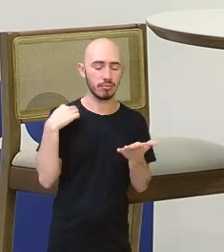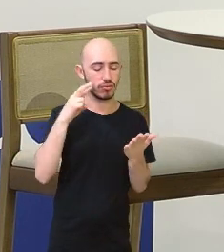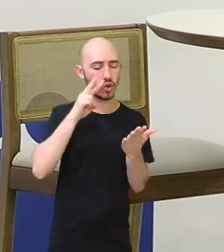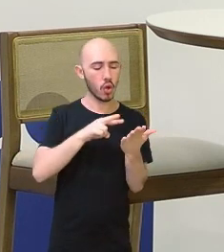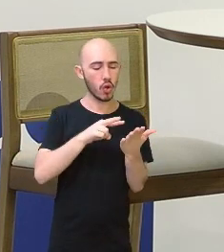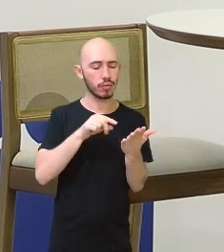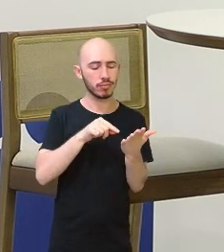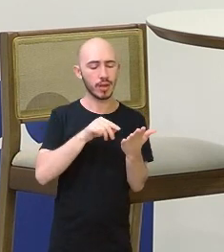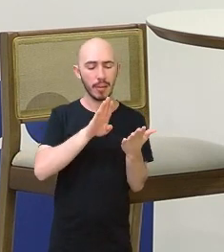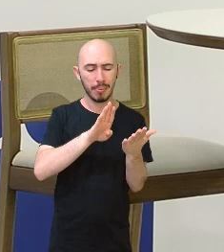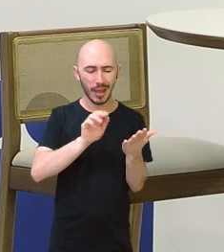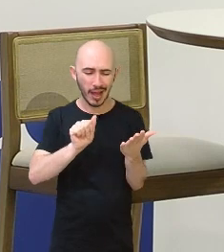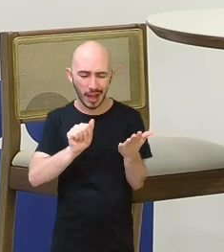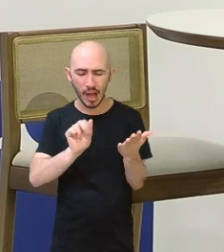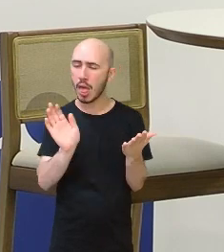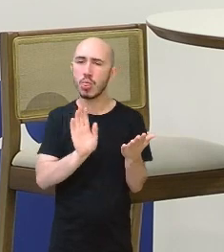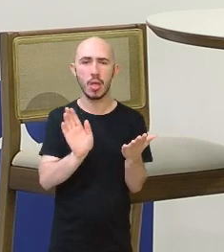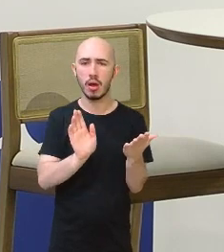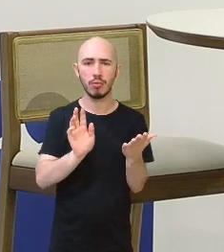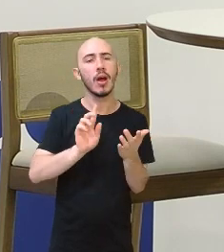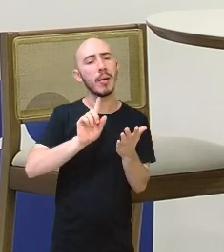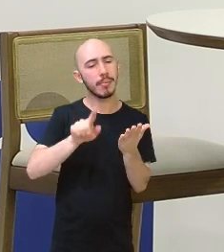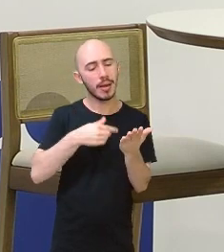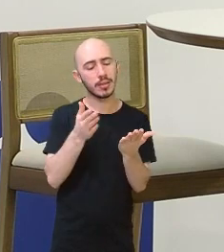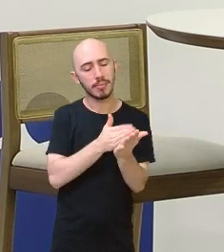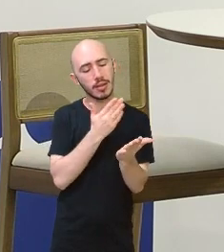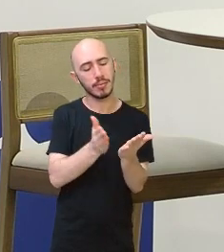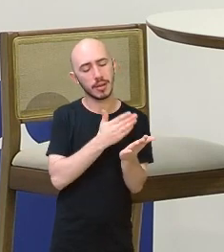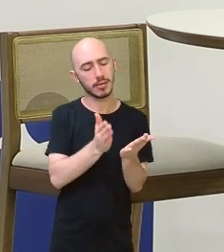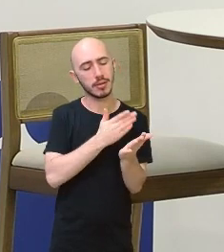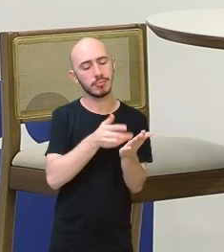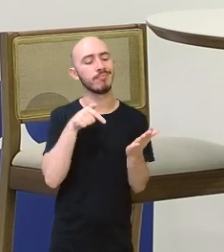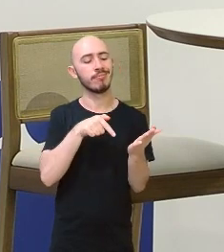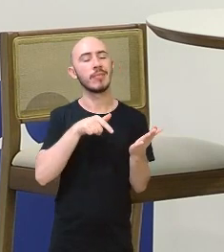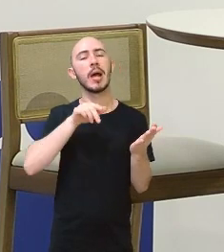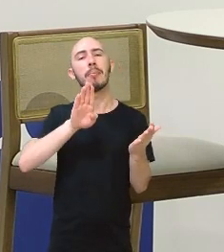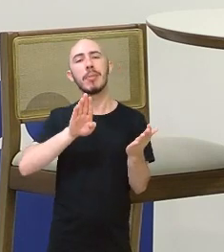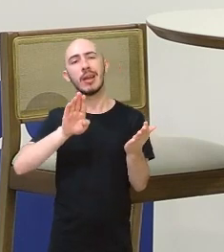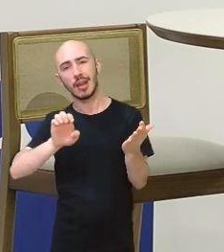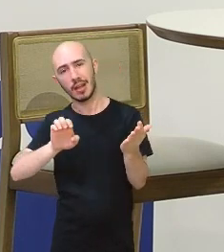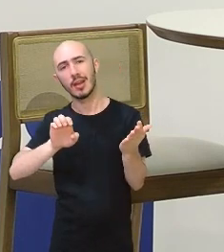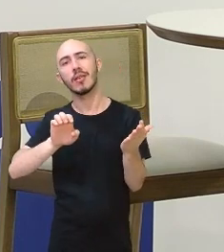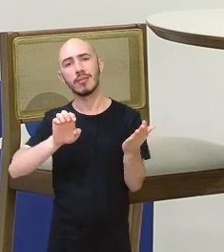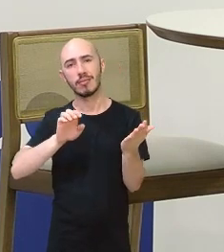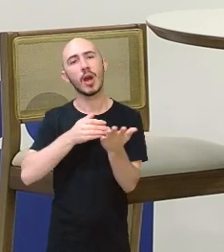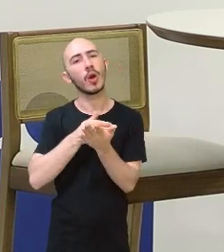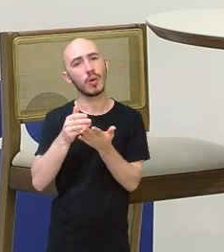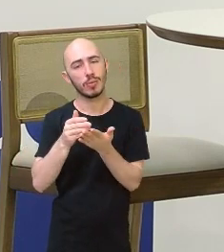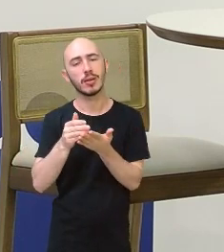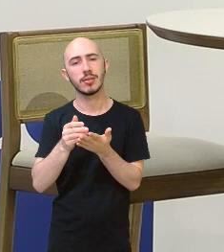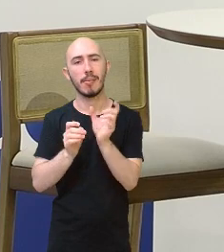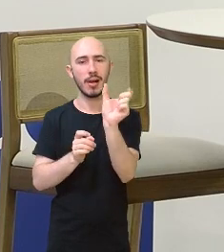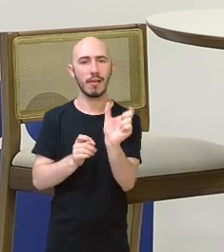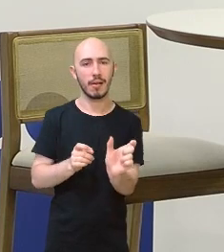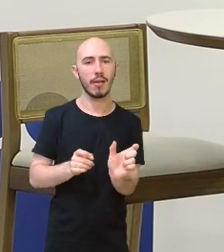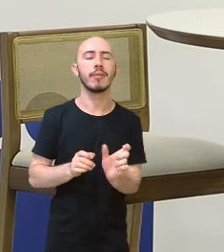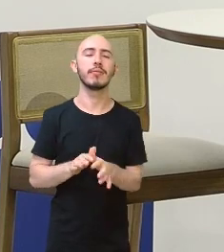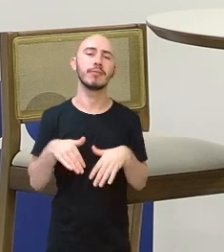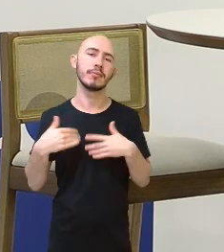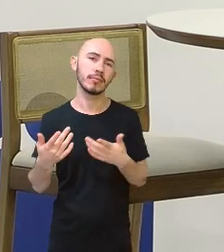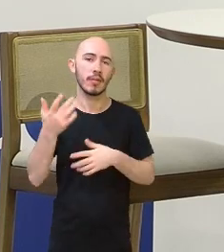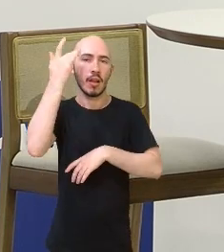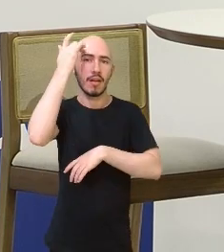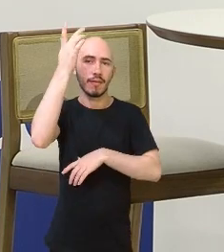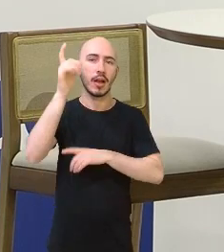BA. Você vai lá, mais à frente, BE, certo? Então, tudo isso para facilitar o